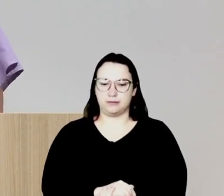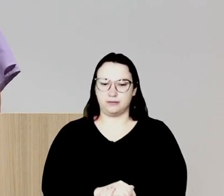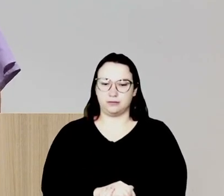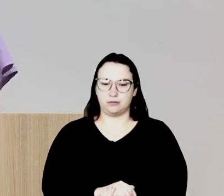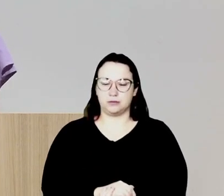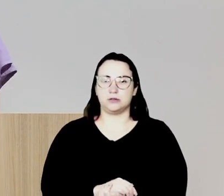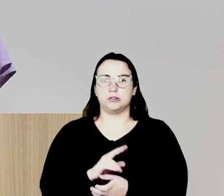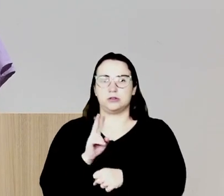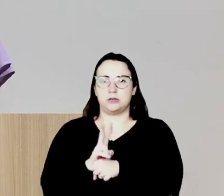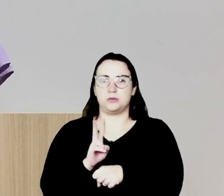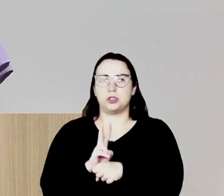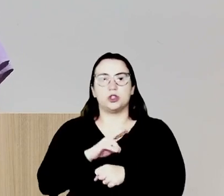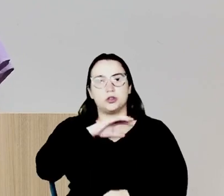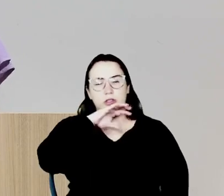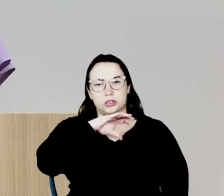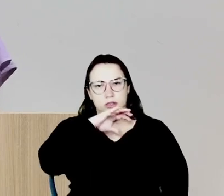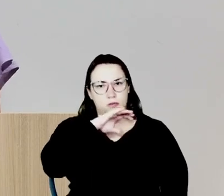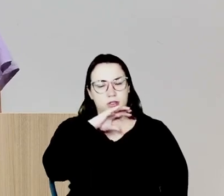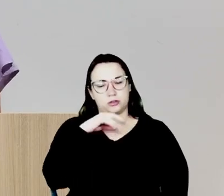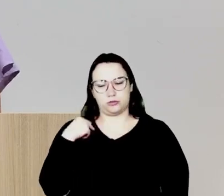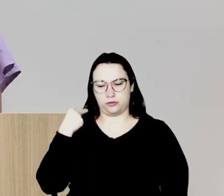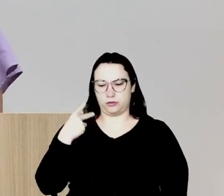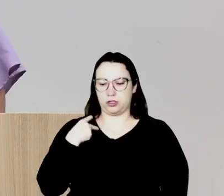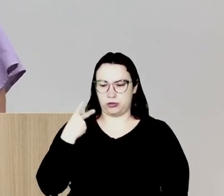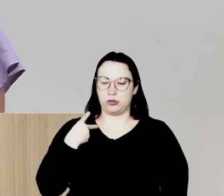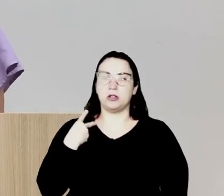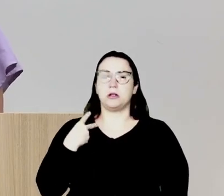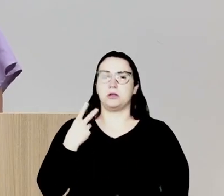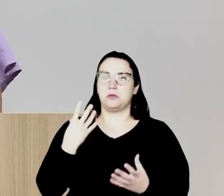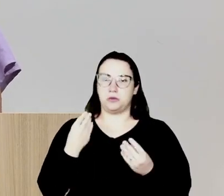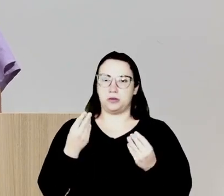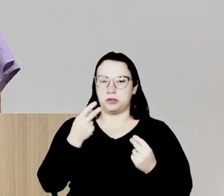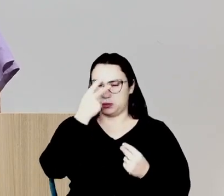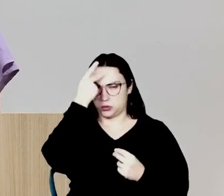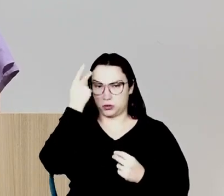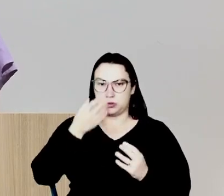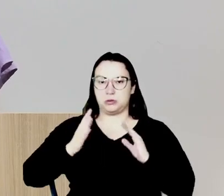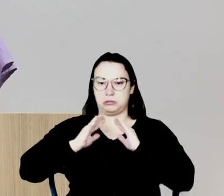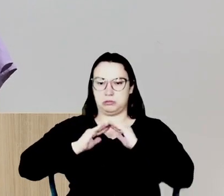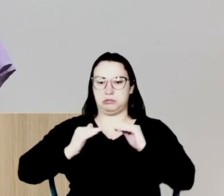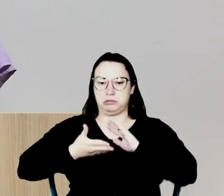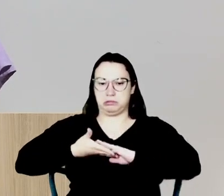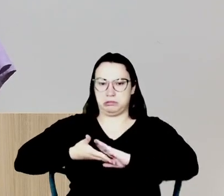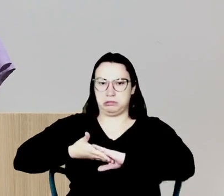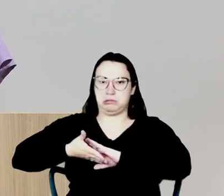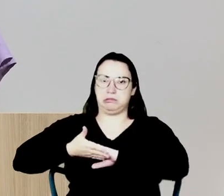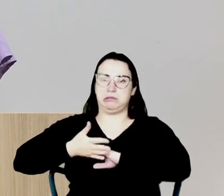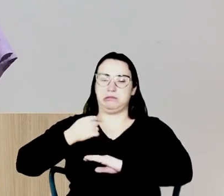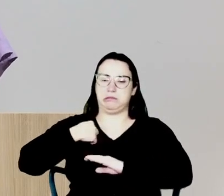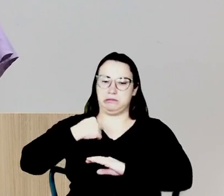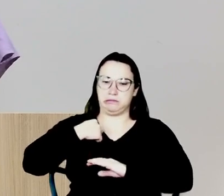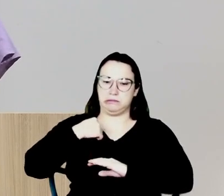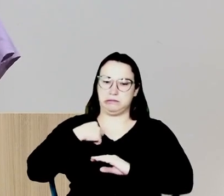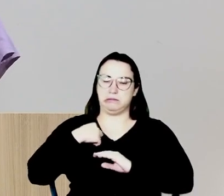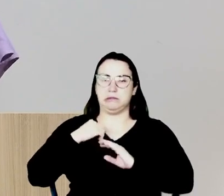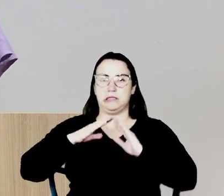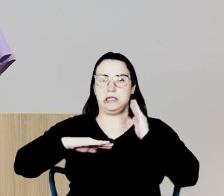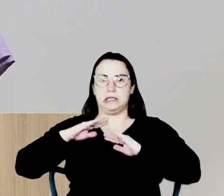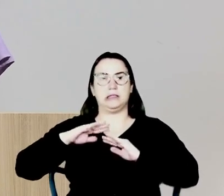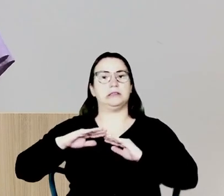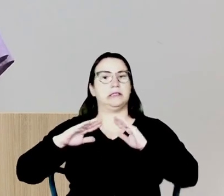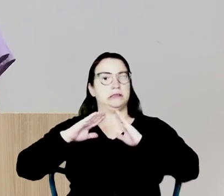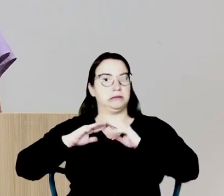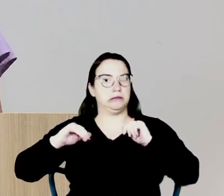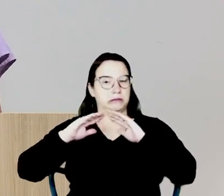de animais e sendo vereadora, eu sou muito cobrada. Eu acredito que muitas vezes mais que outros vereadores. E eu